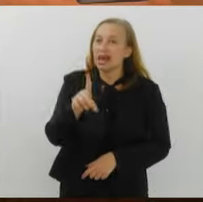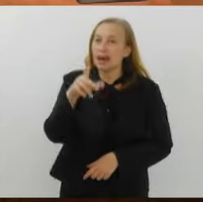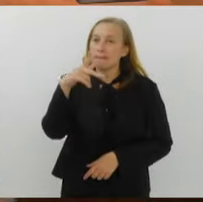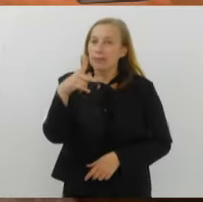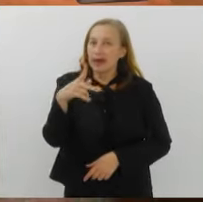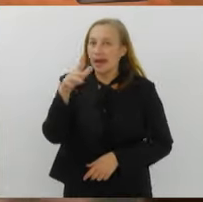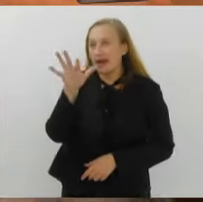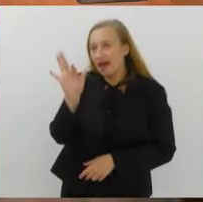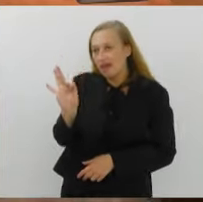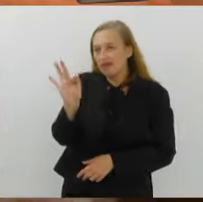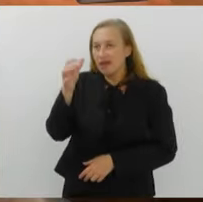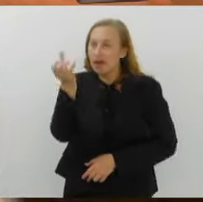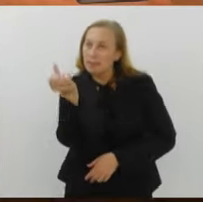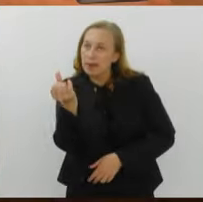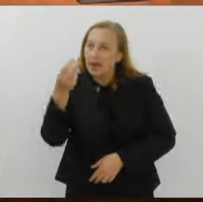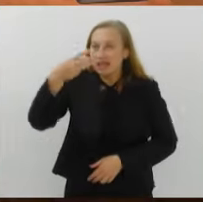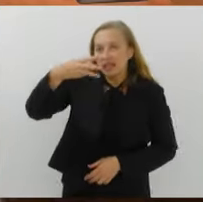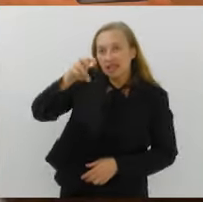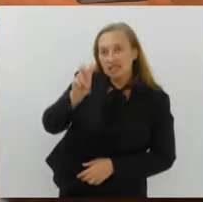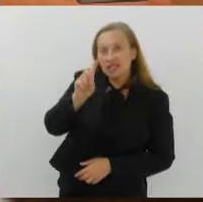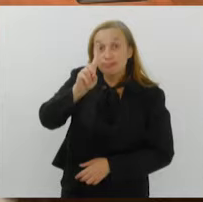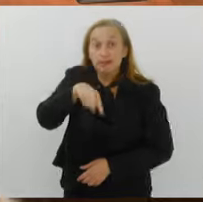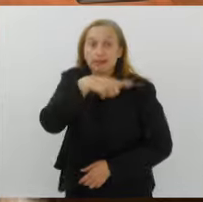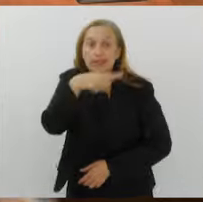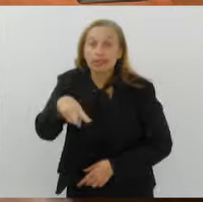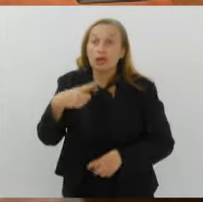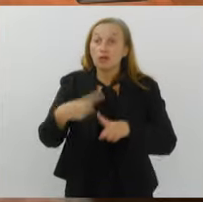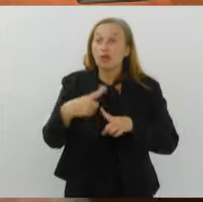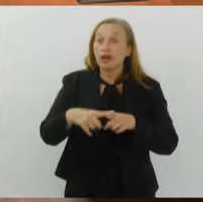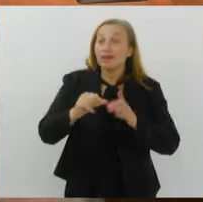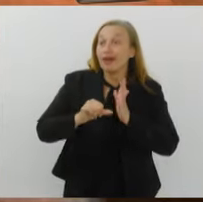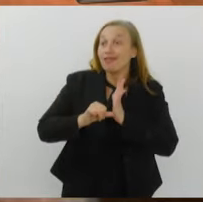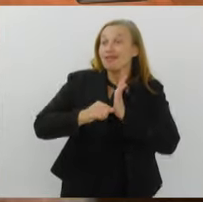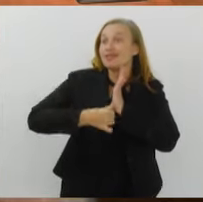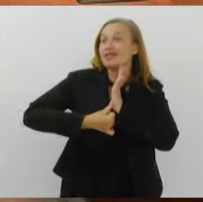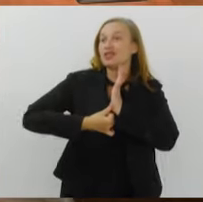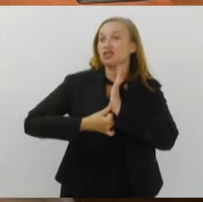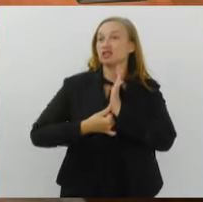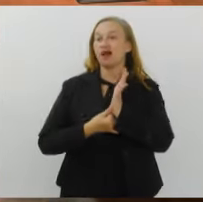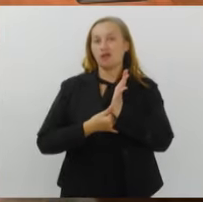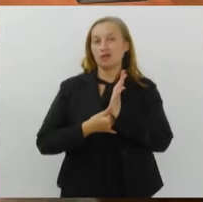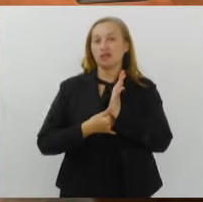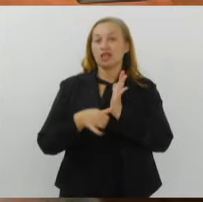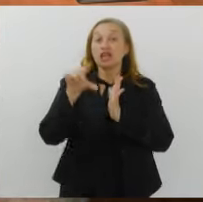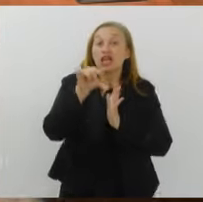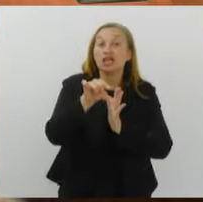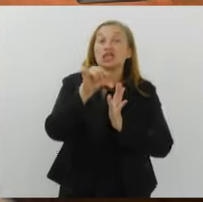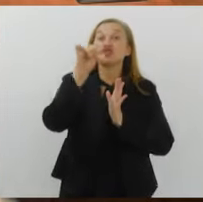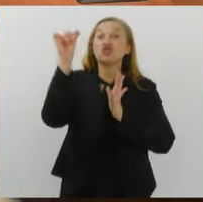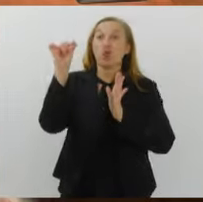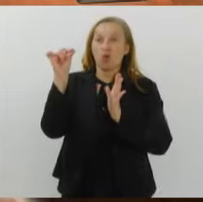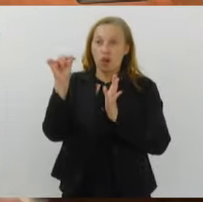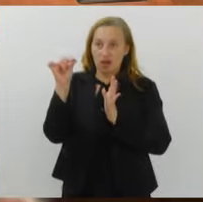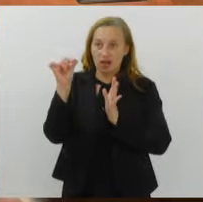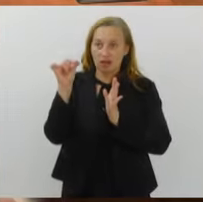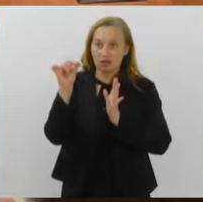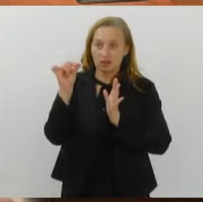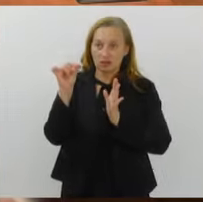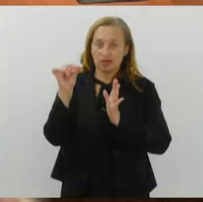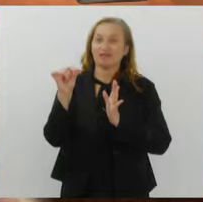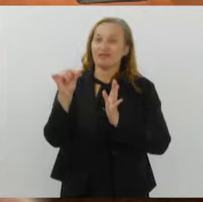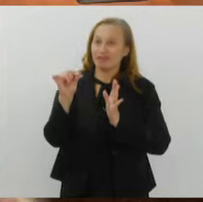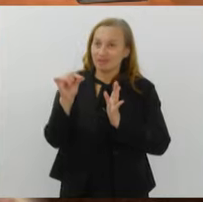terra, porque tem as digitais dessa decisão no